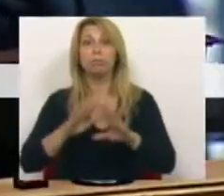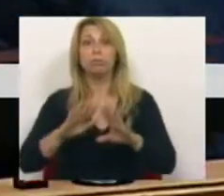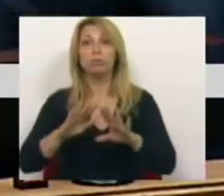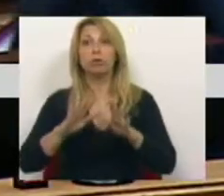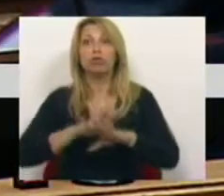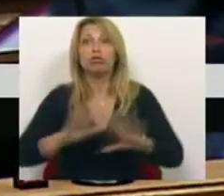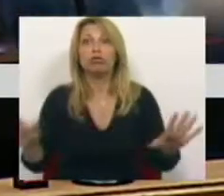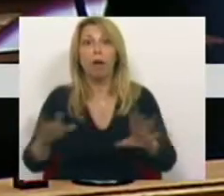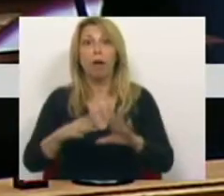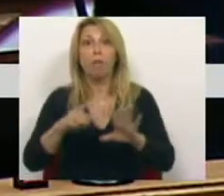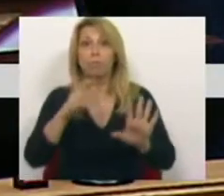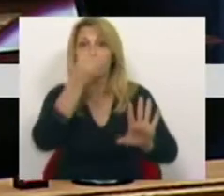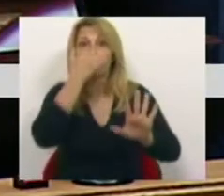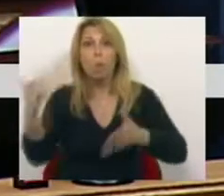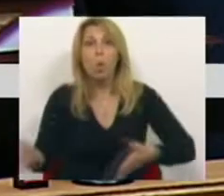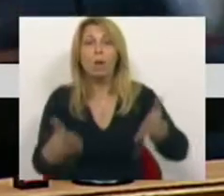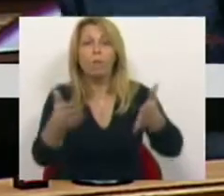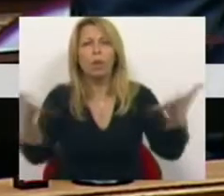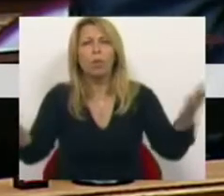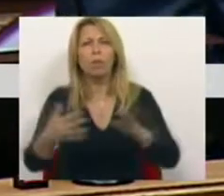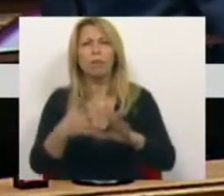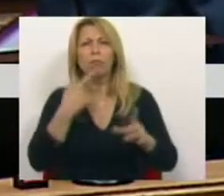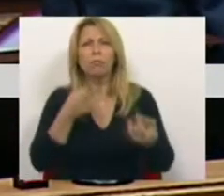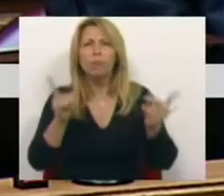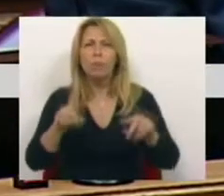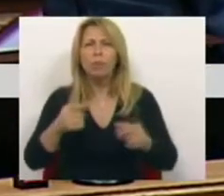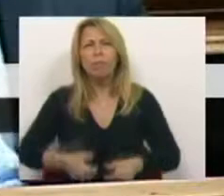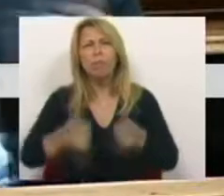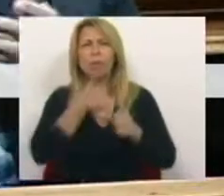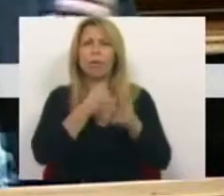esta medida para não termos esta discussão outra vez para o ano que vem.